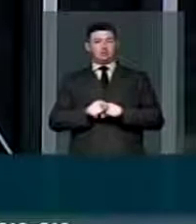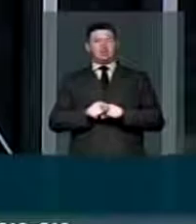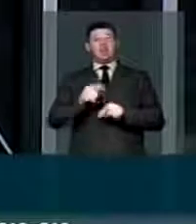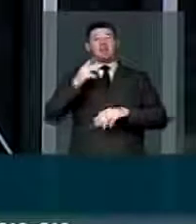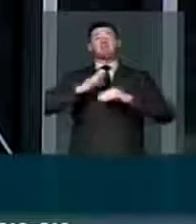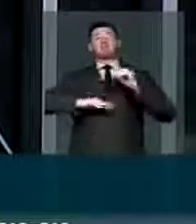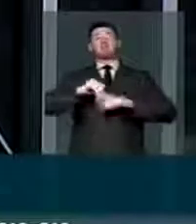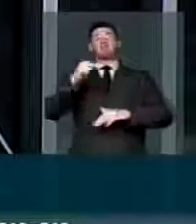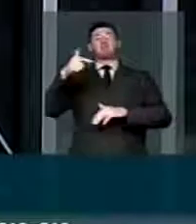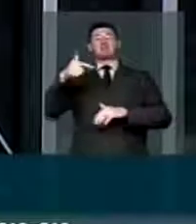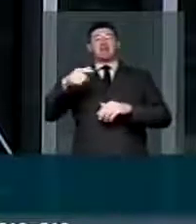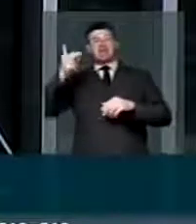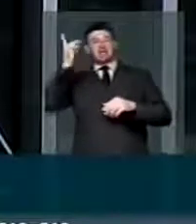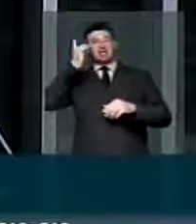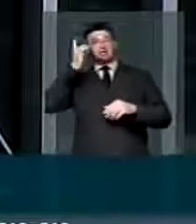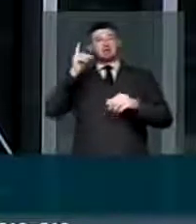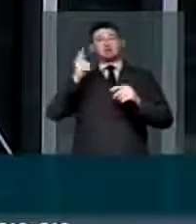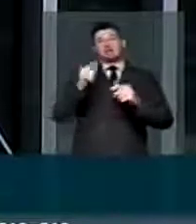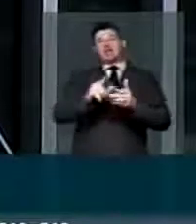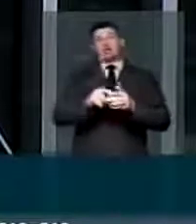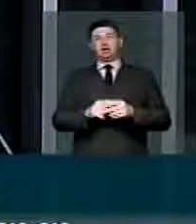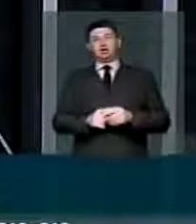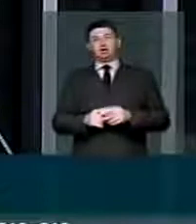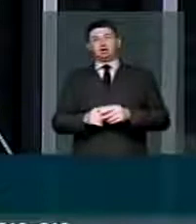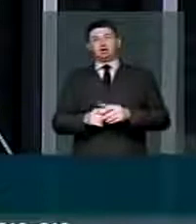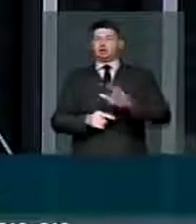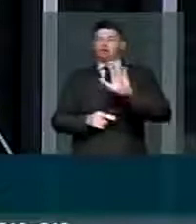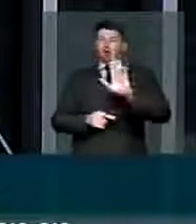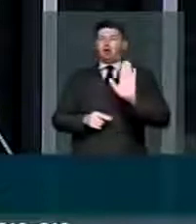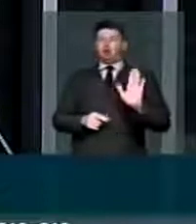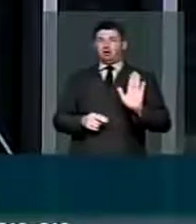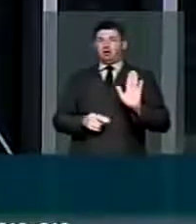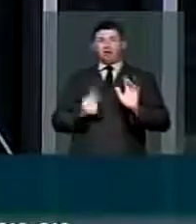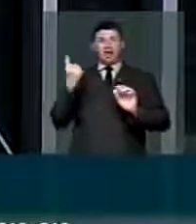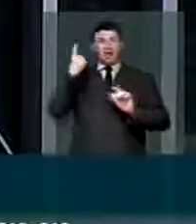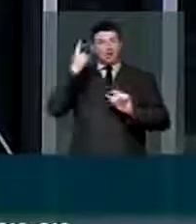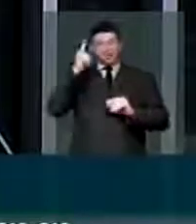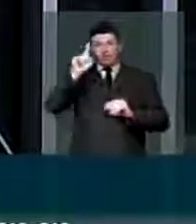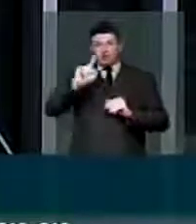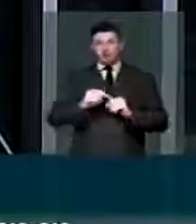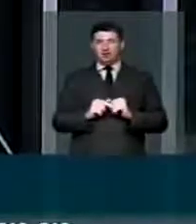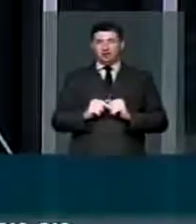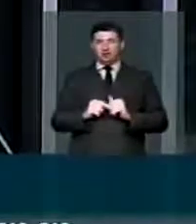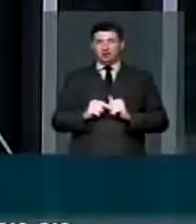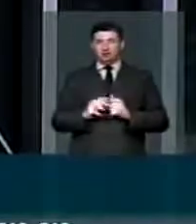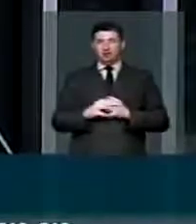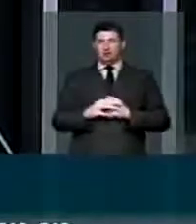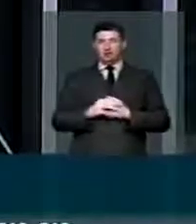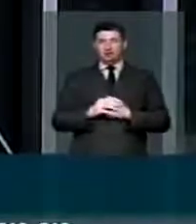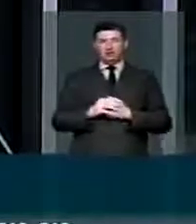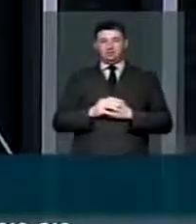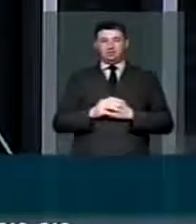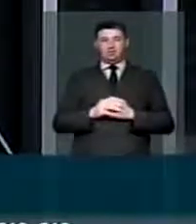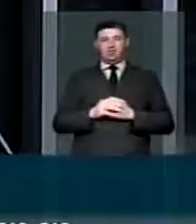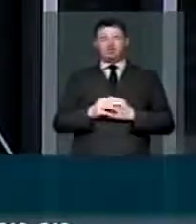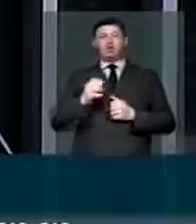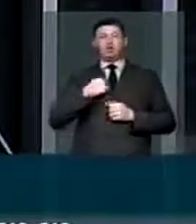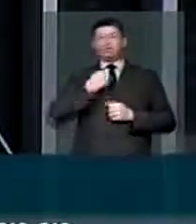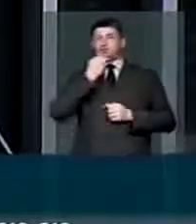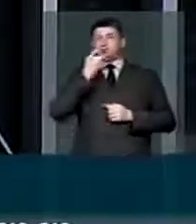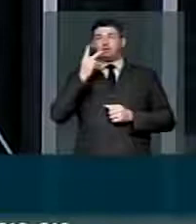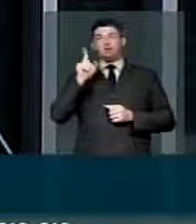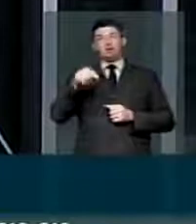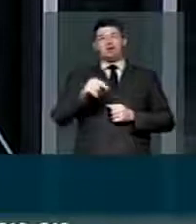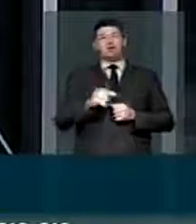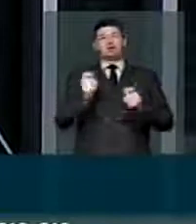incompetência administrativa. Pois bem, eu quero aqui fazer uma menção apenas, poderia fazer de outros, mas eu diria que é